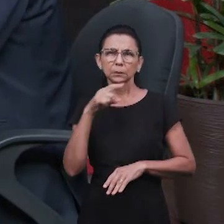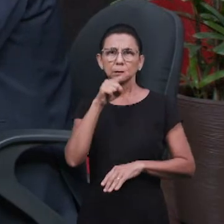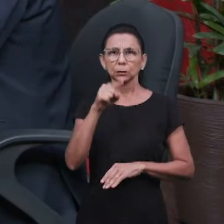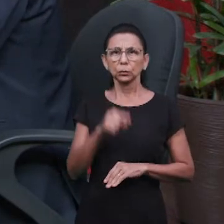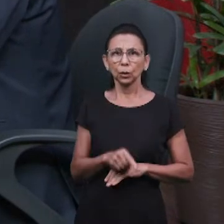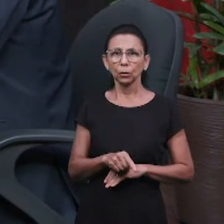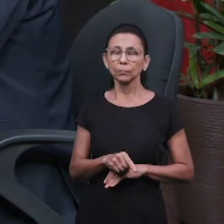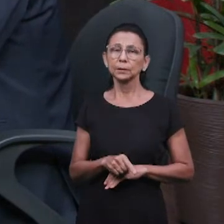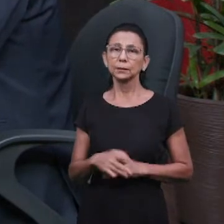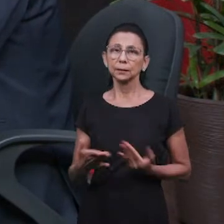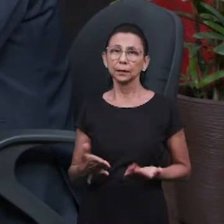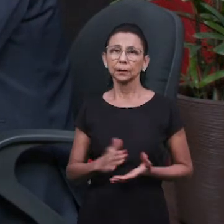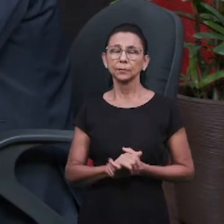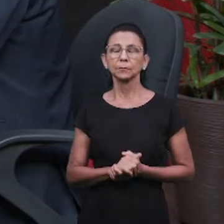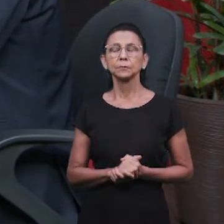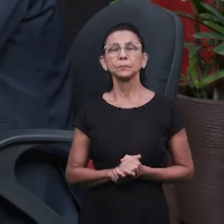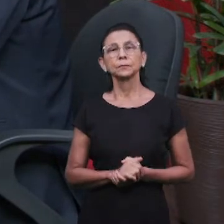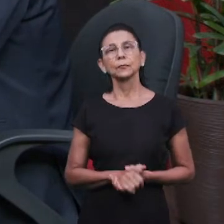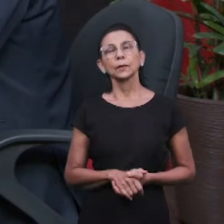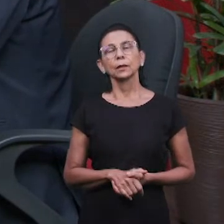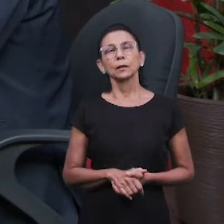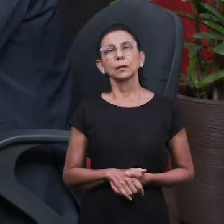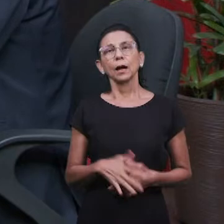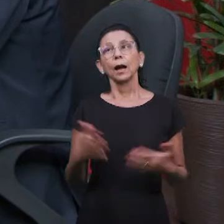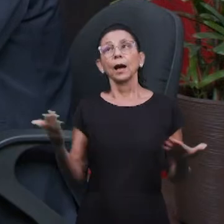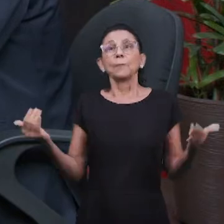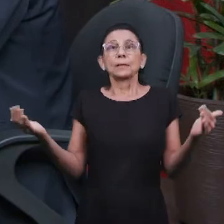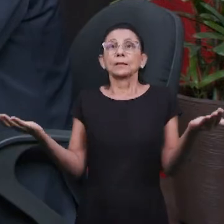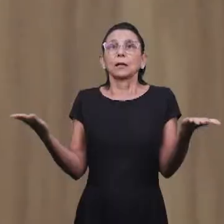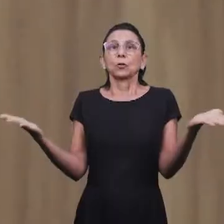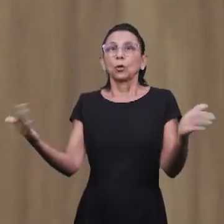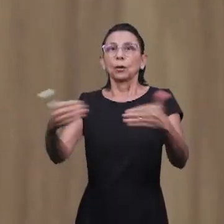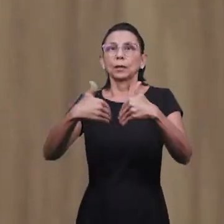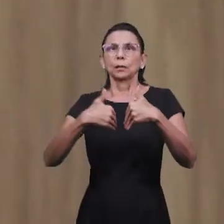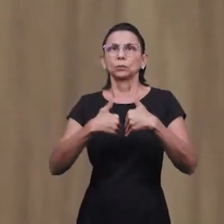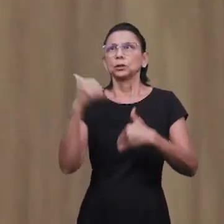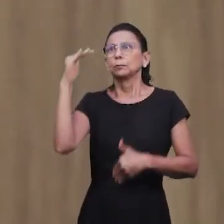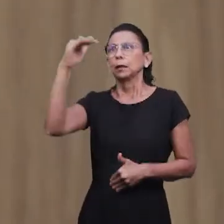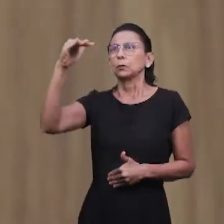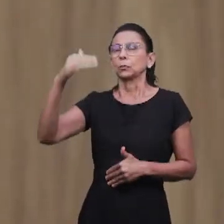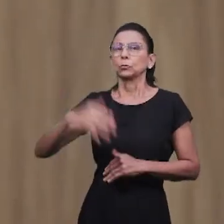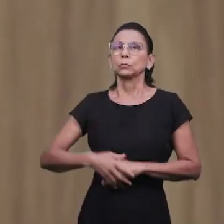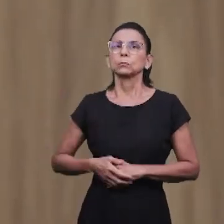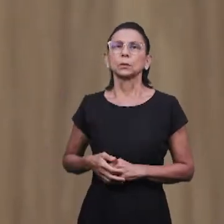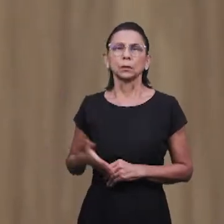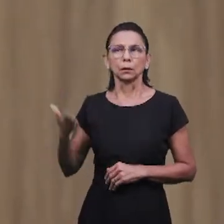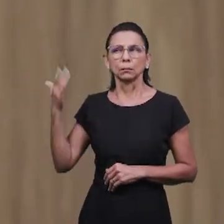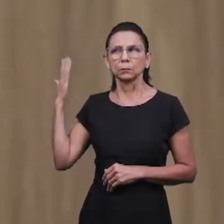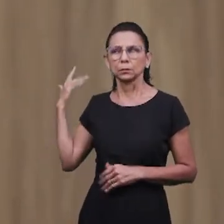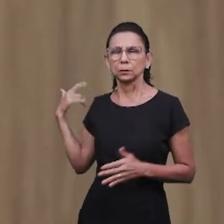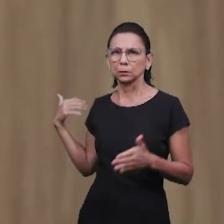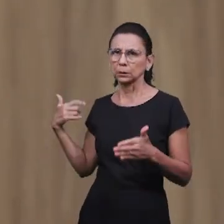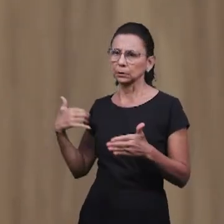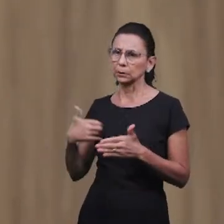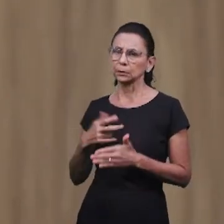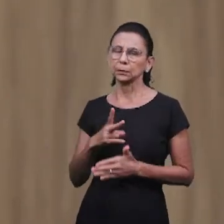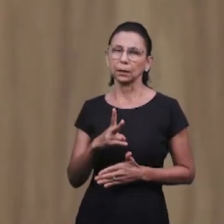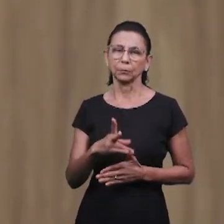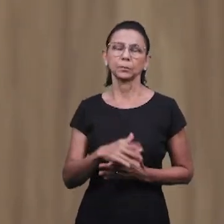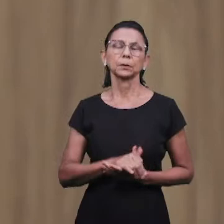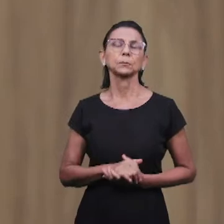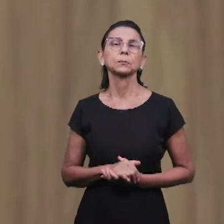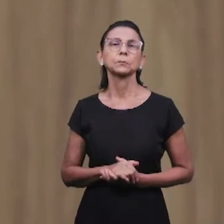conta disso. Não é que ele não teve, não é que ele agora é autista. Não, ele sempre foi, sempre teve essa